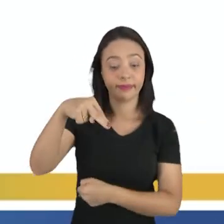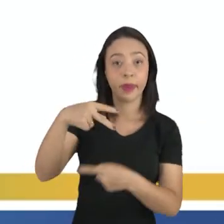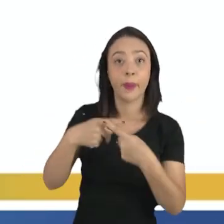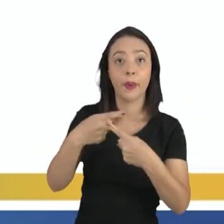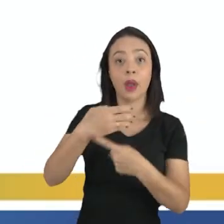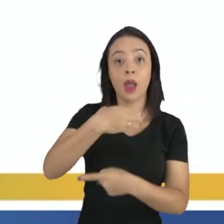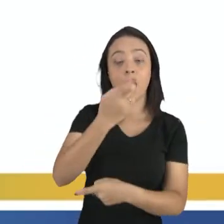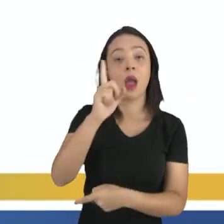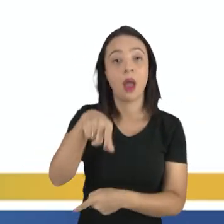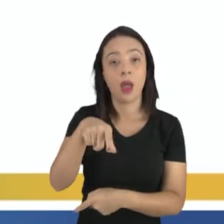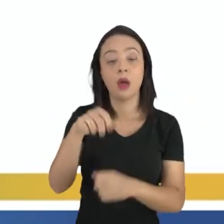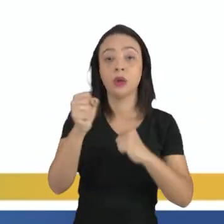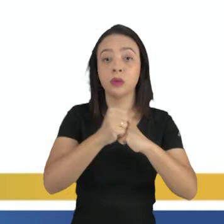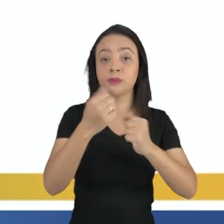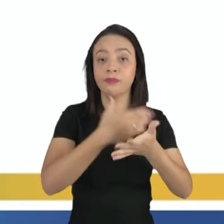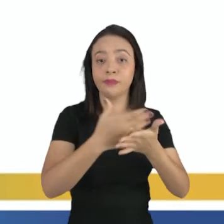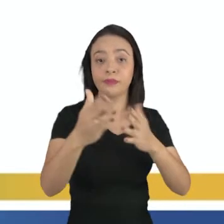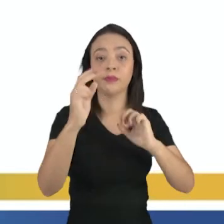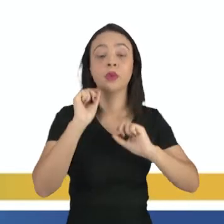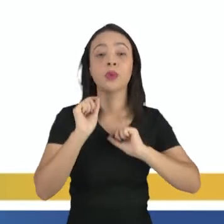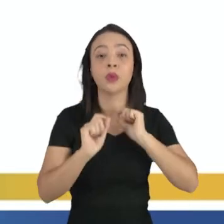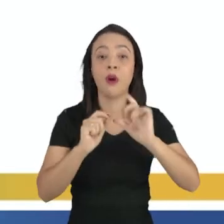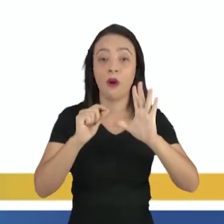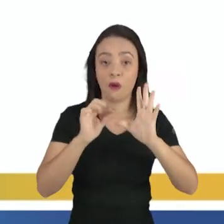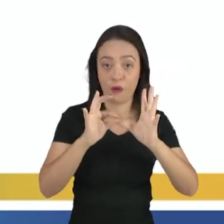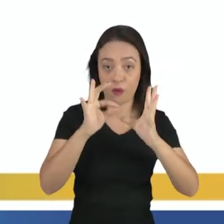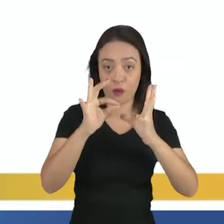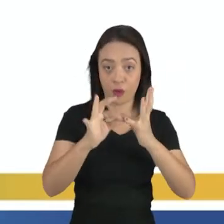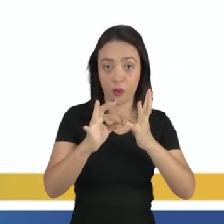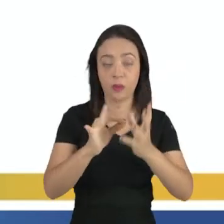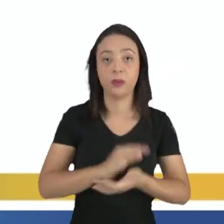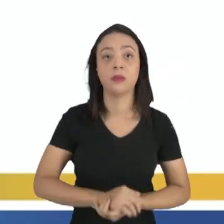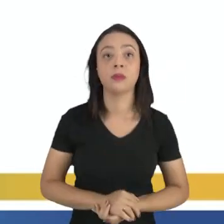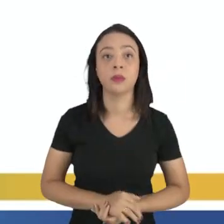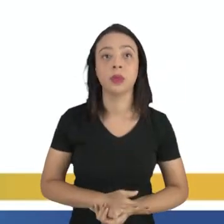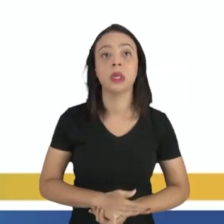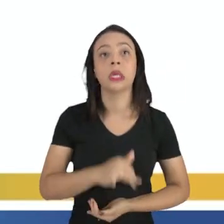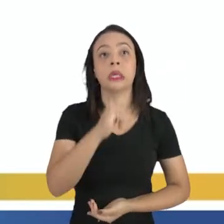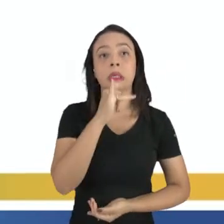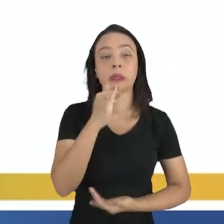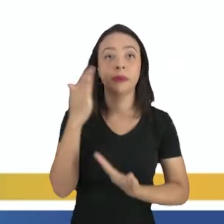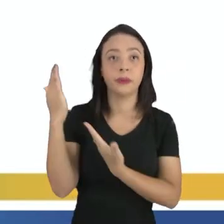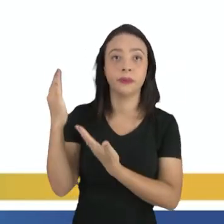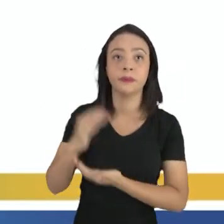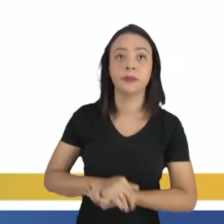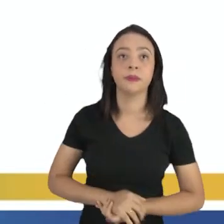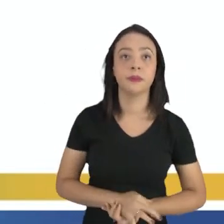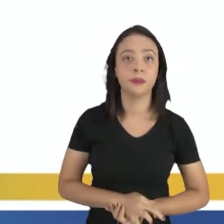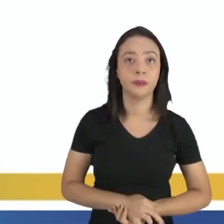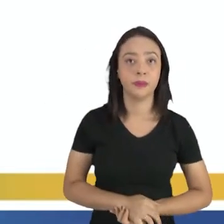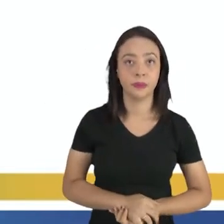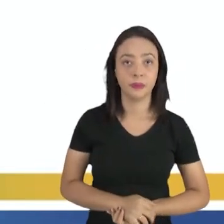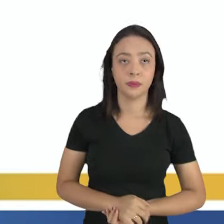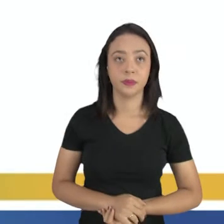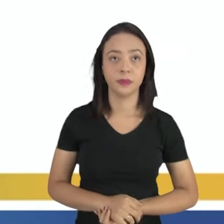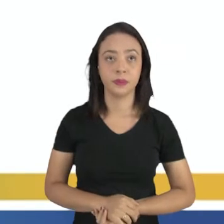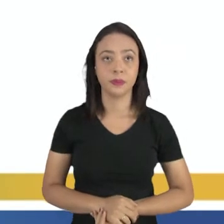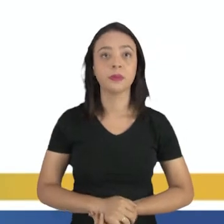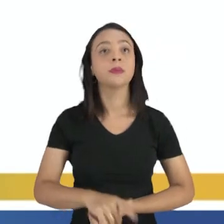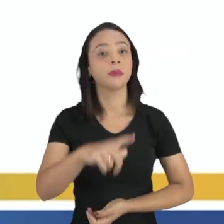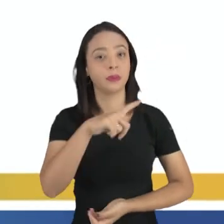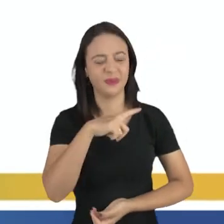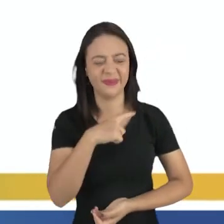é um substantivo que começa com vogal. E no outro exemplo, there is a potato in the fridge.